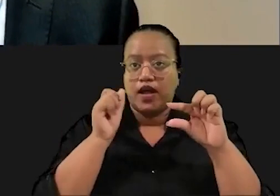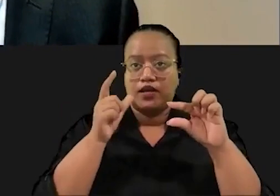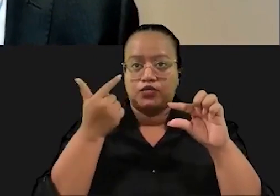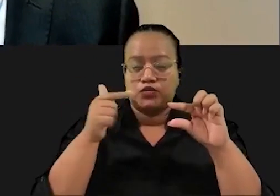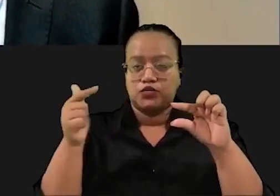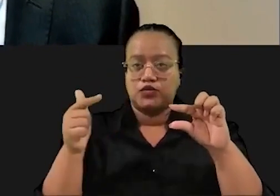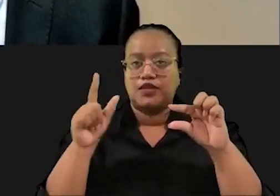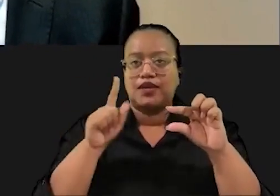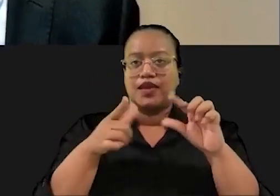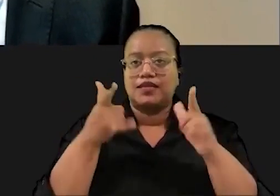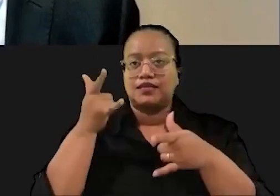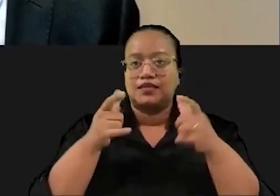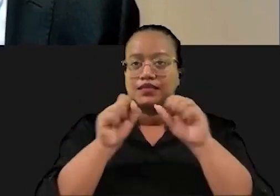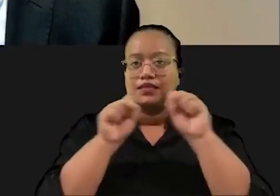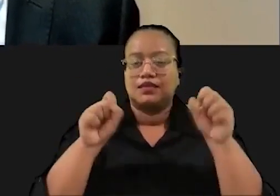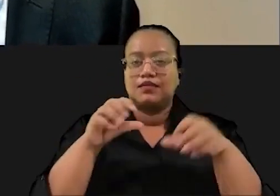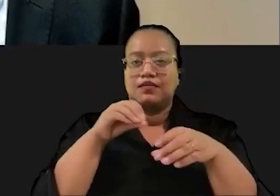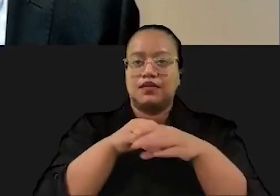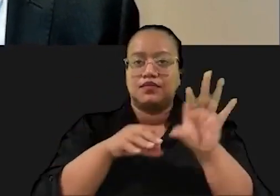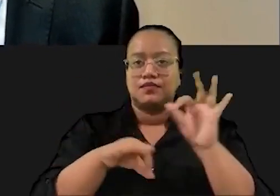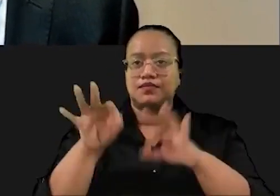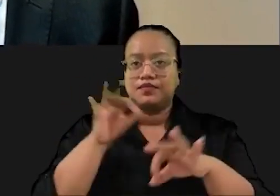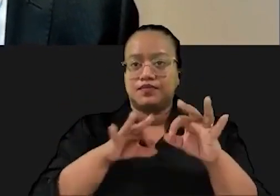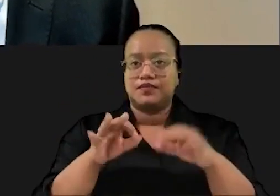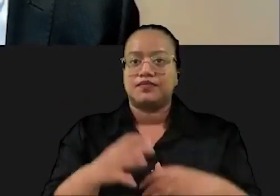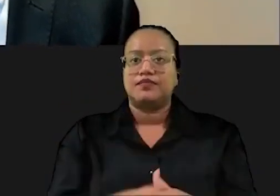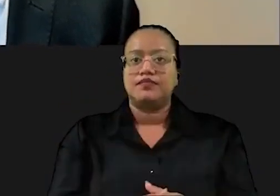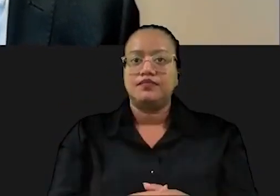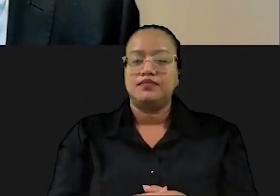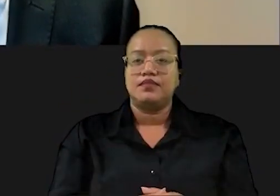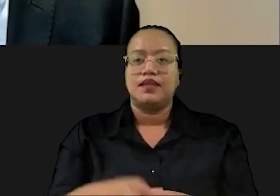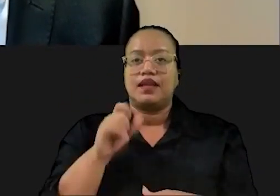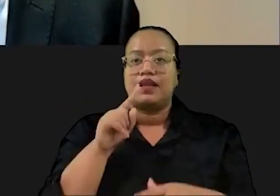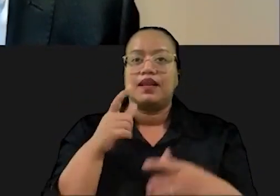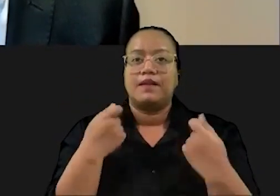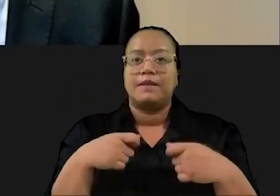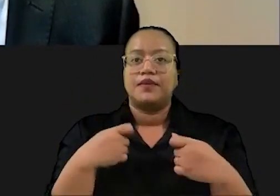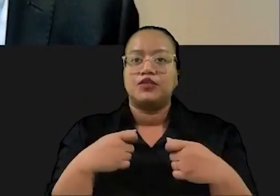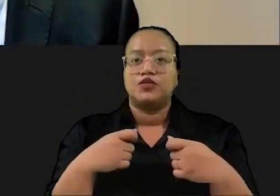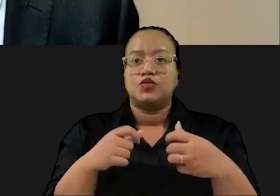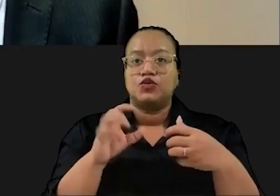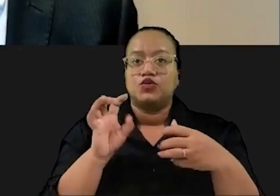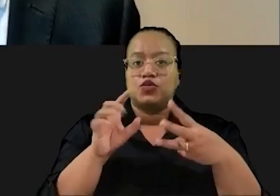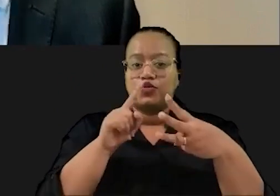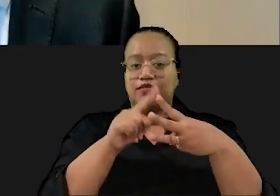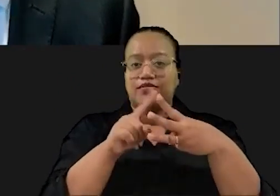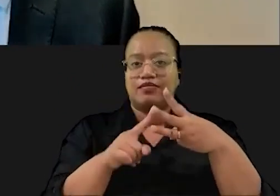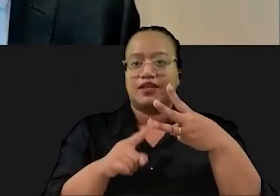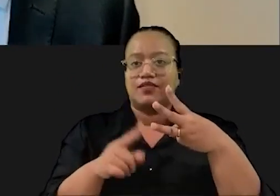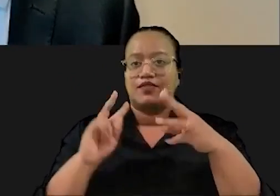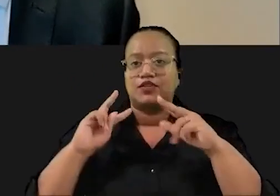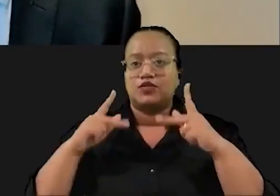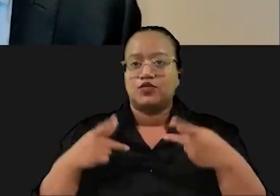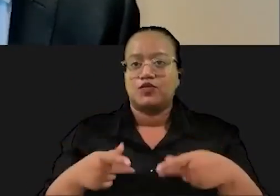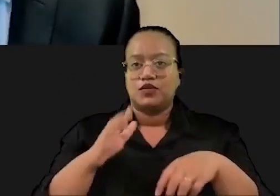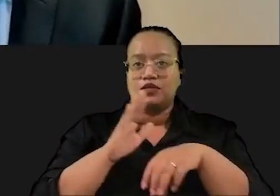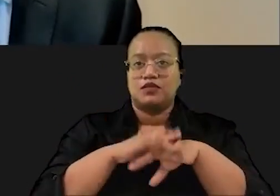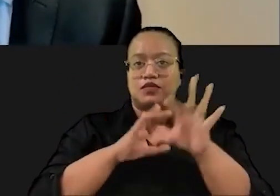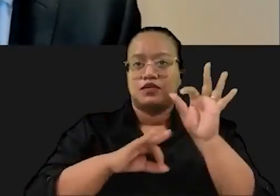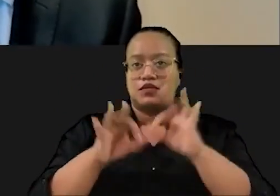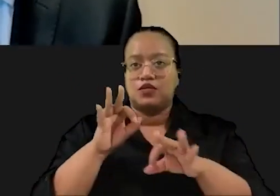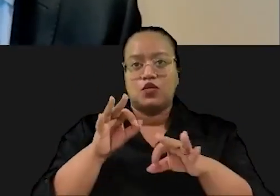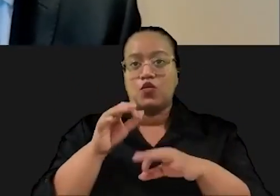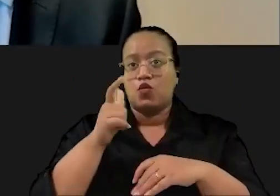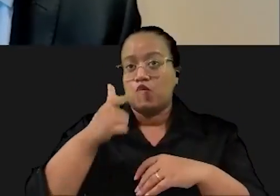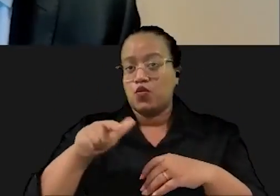de atividades, eu só precisei da intervenção humana em 3 etapas. O resto o sistema realiza automaticamente para mim. Então, tem